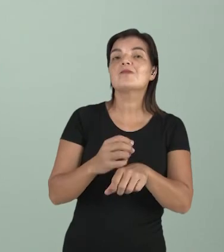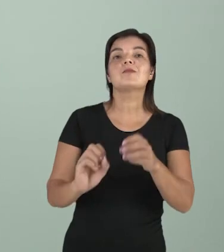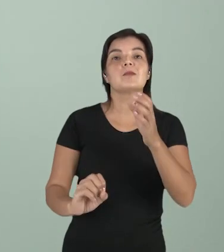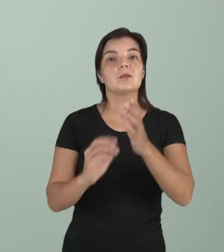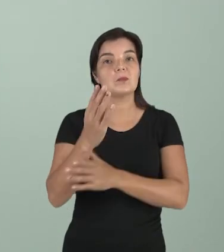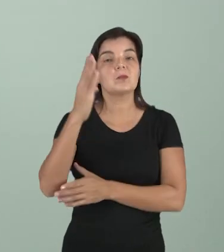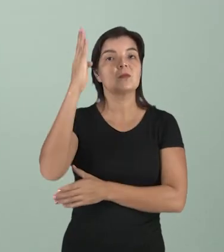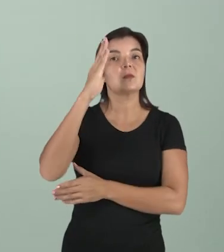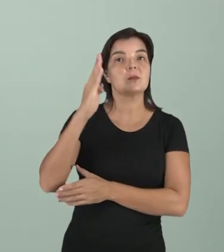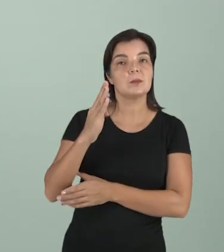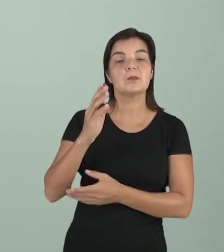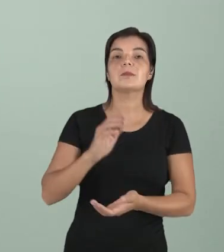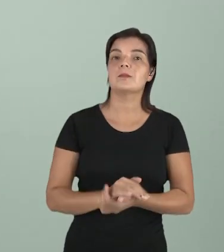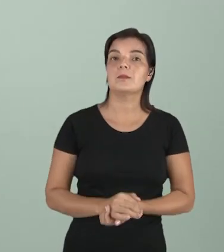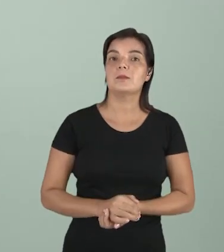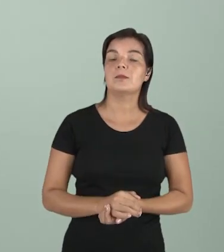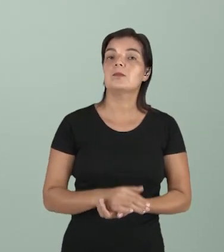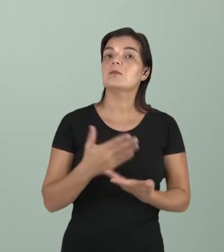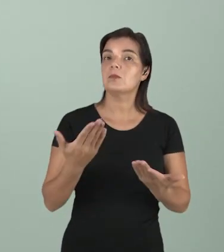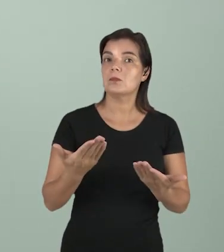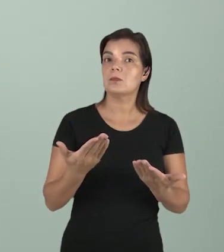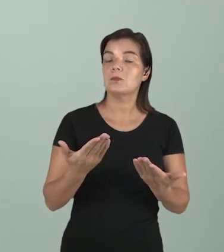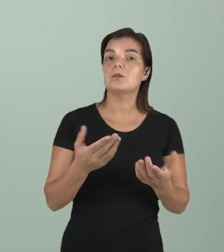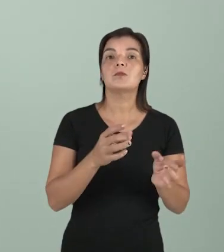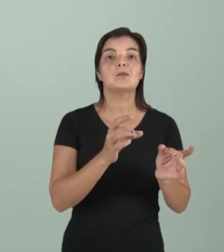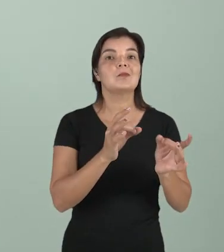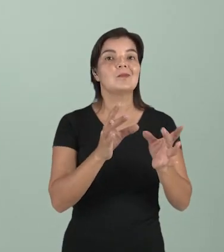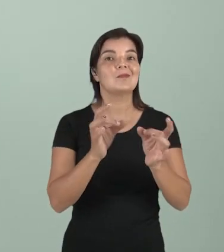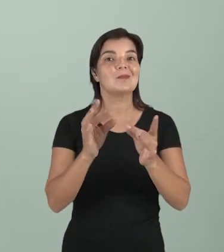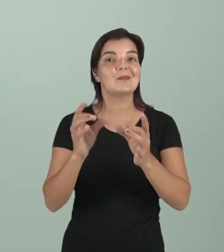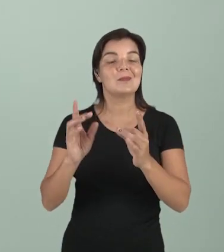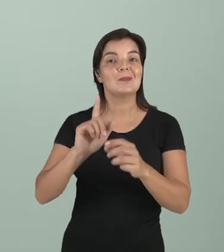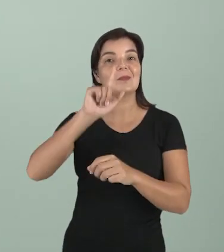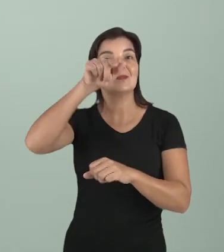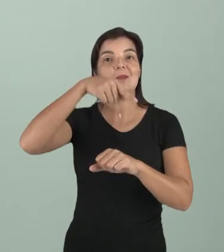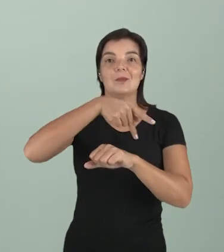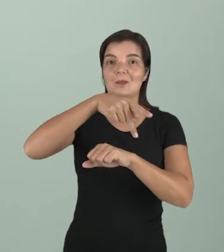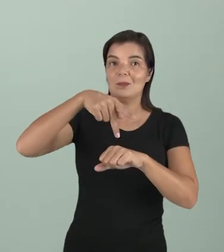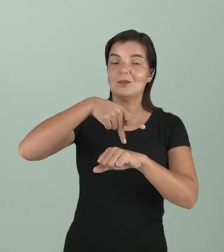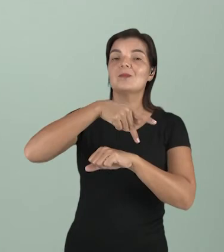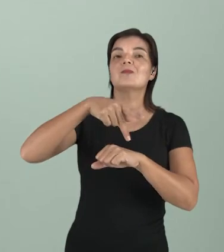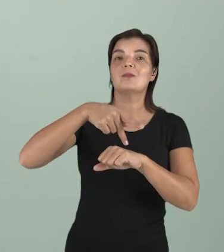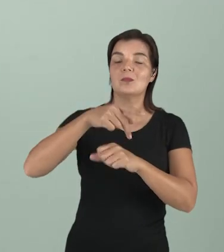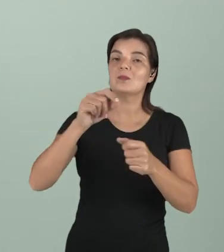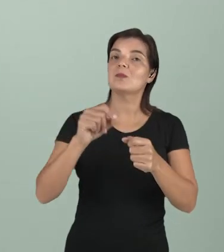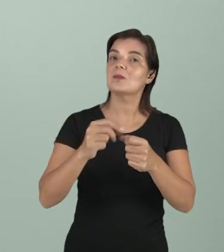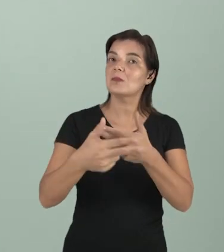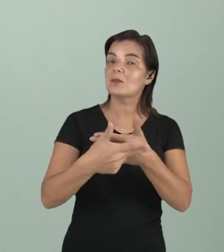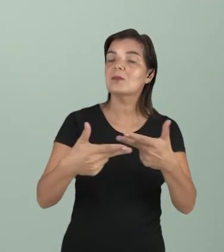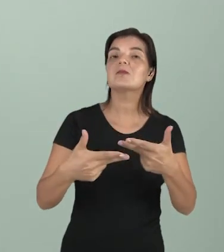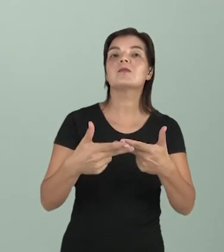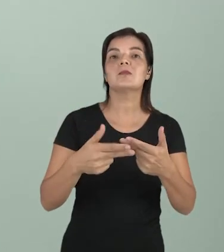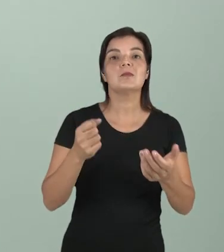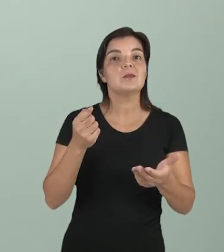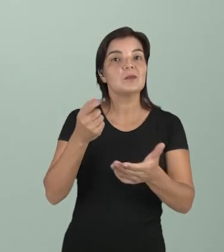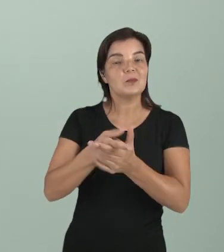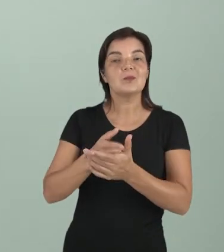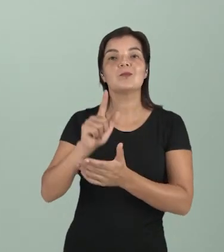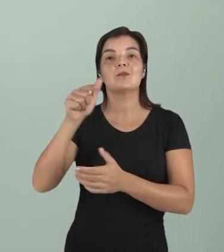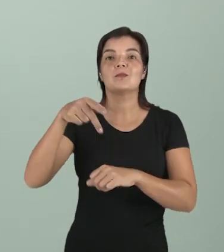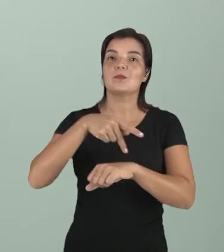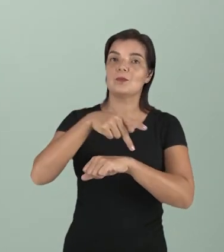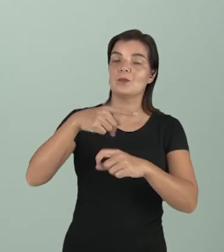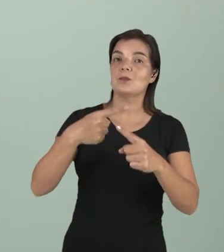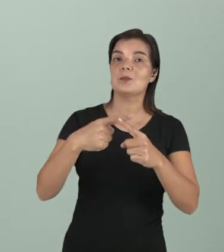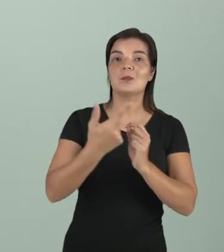aqui no Brasil. Então eles acabam importando esses minérios para a produção, eles acabam comprando de outros